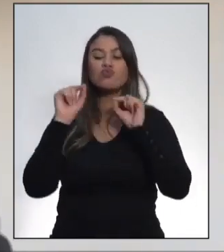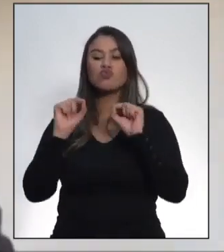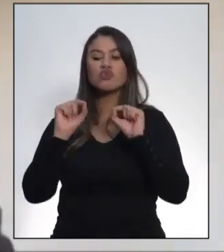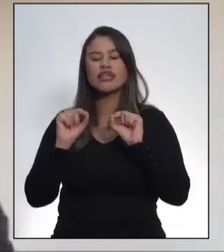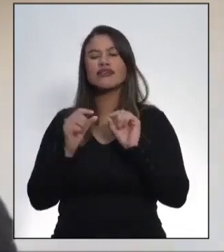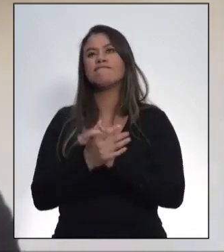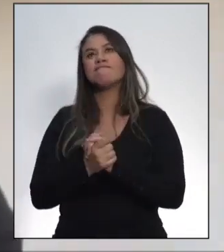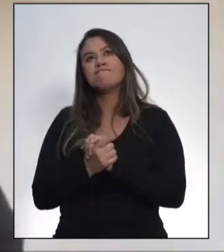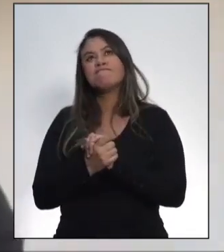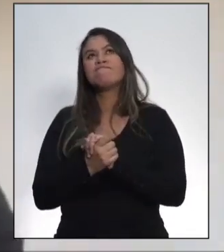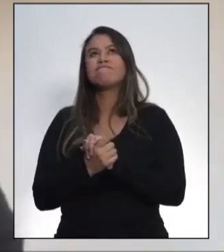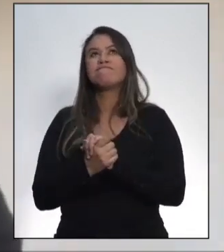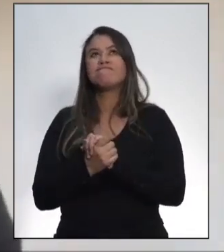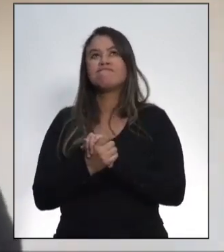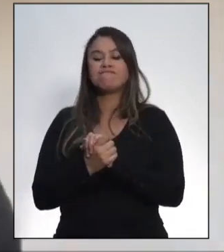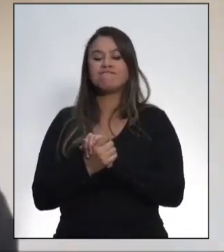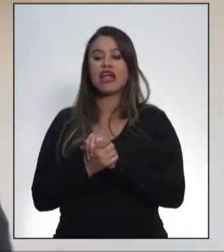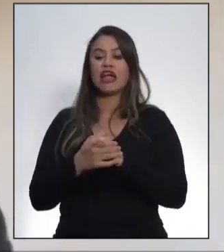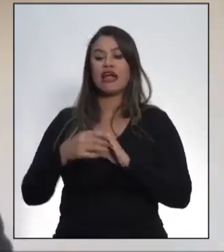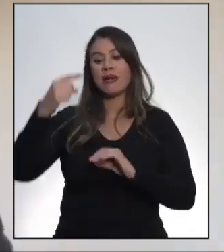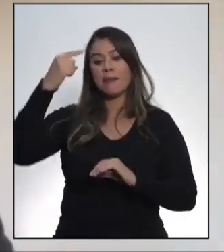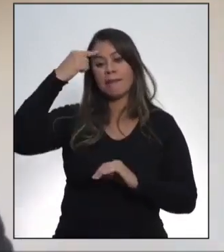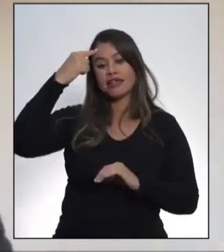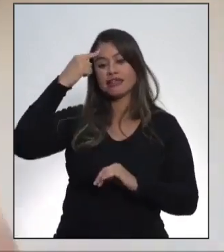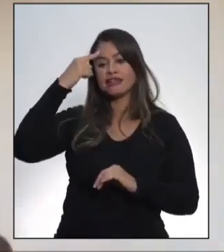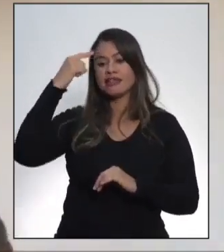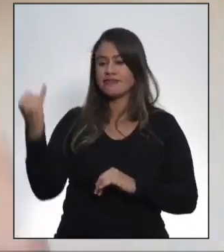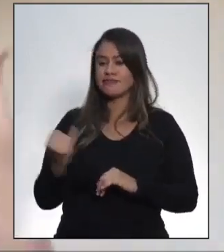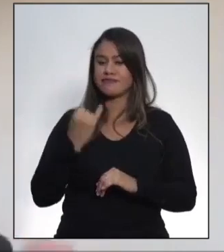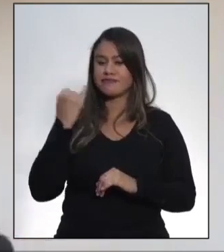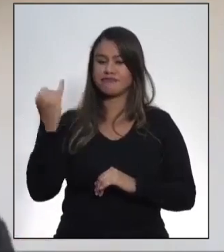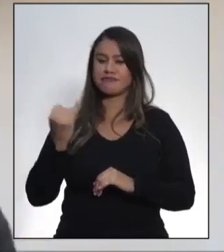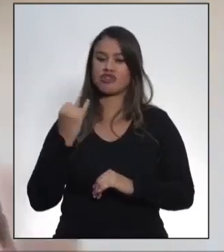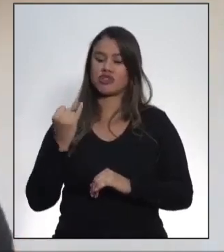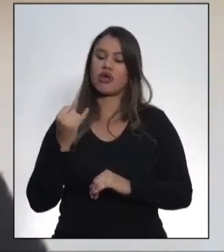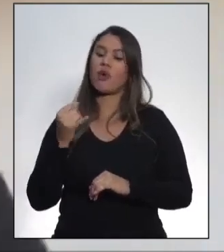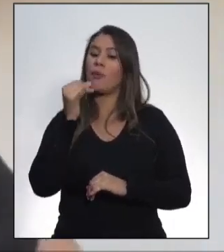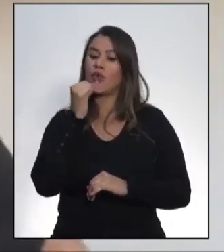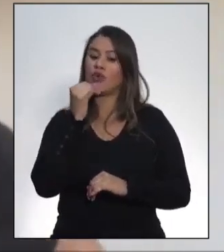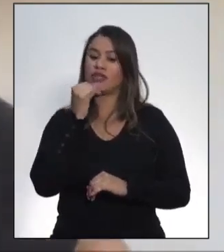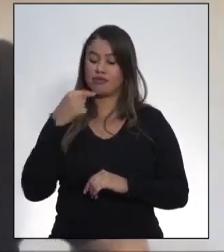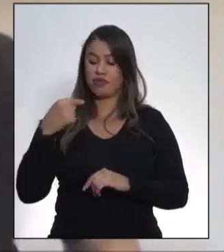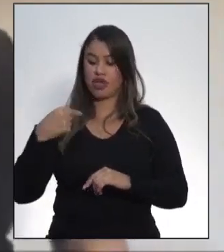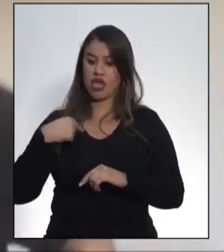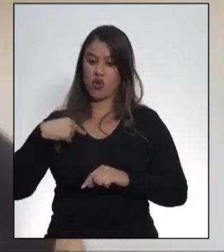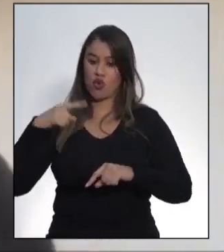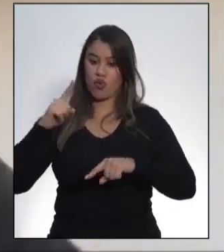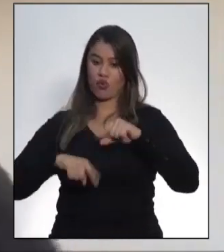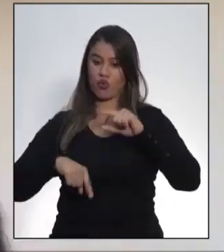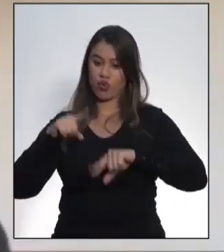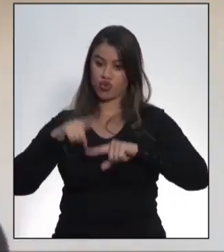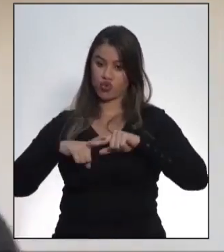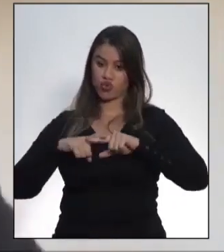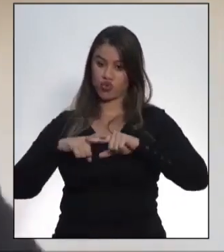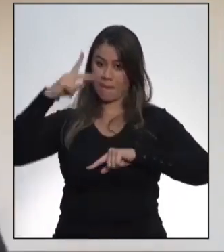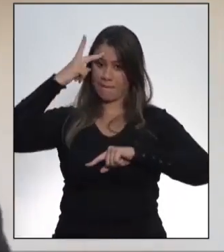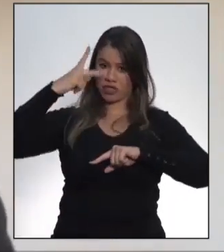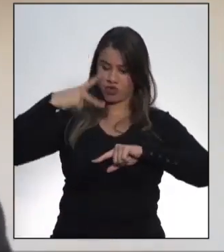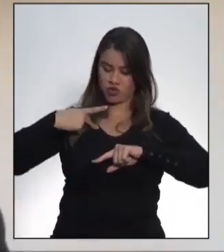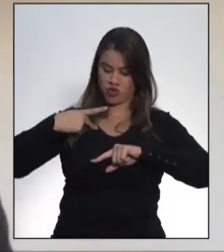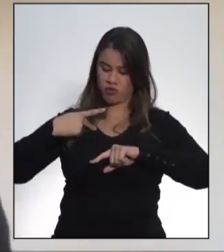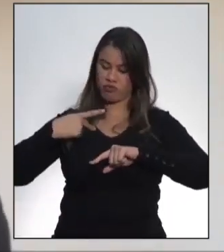a gente também tem que pensar num outro ponto super importante, que é quanto custa produzir aquele produto? Quanto custa produzir